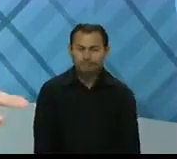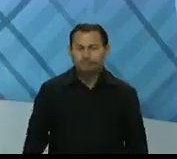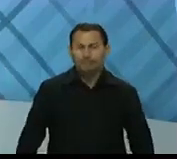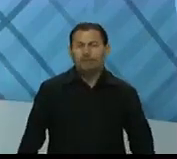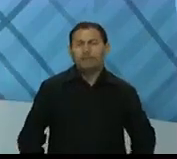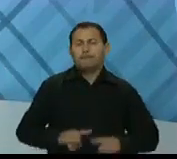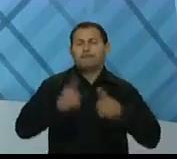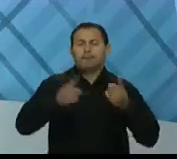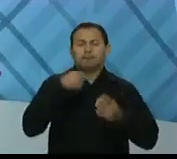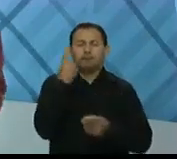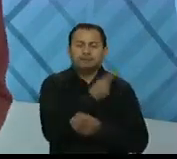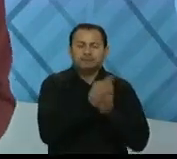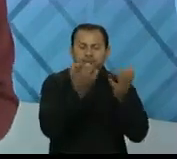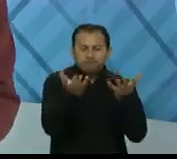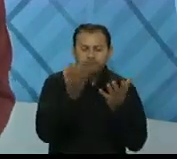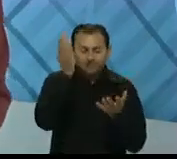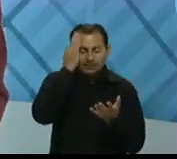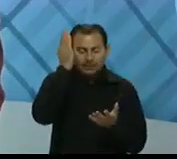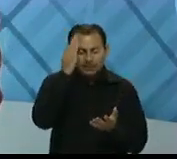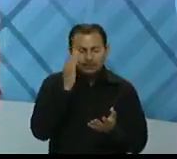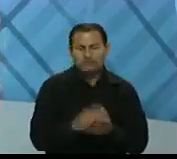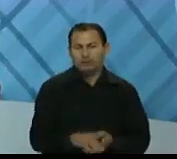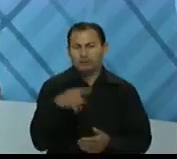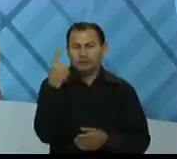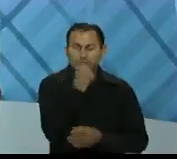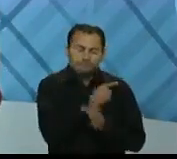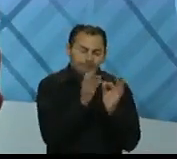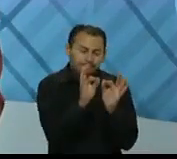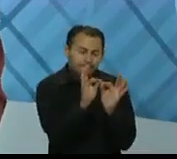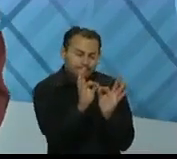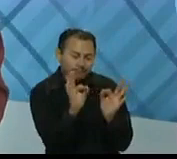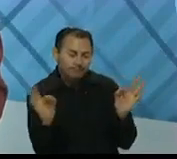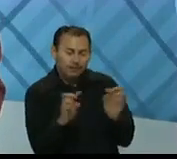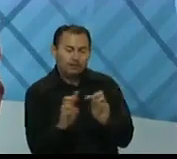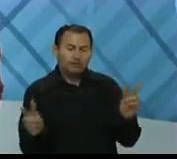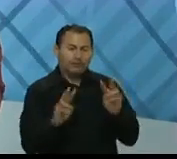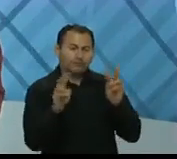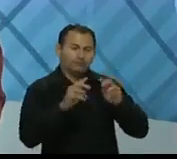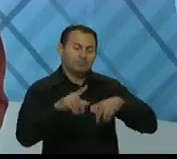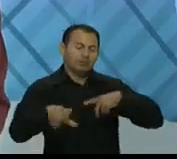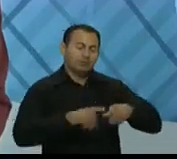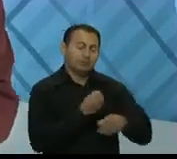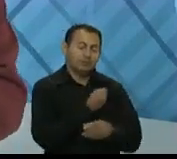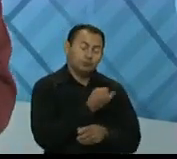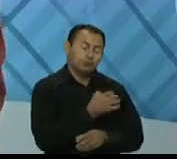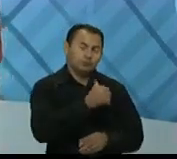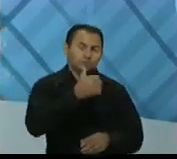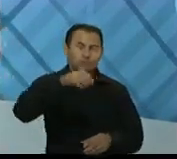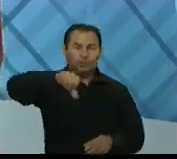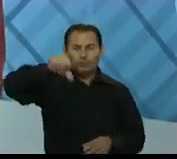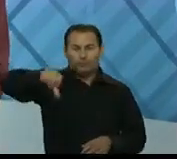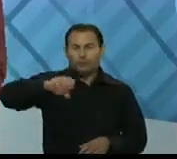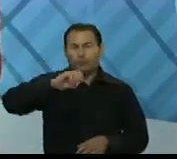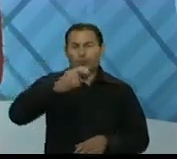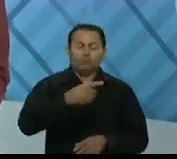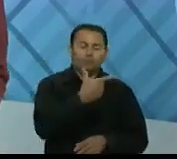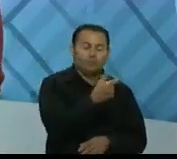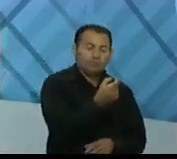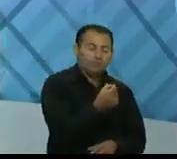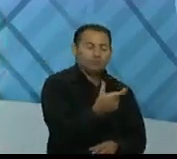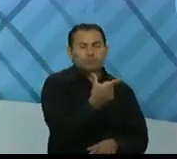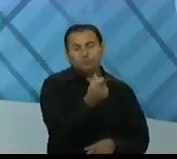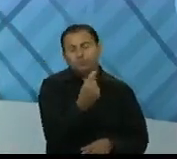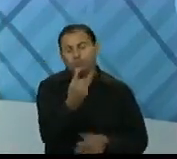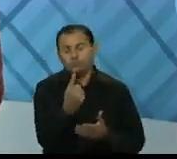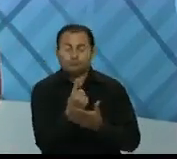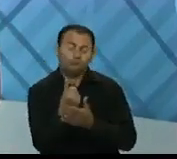Mas o que nós queremos é terminar com isso? Nós vamos simplificar assim os valores, no invés de trabalhar com 1999 ou 2000, 2000 e